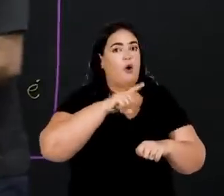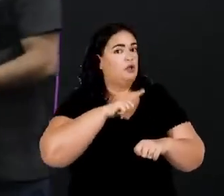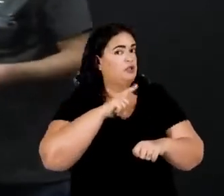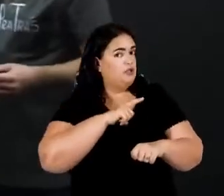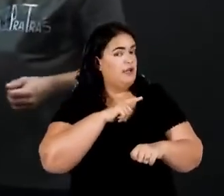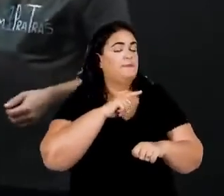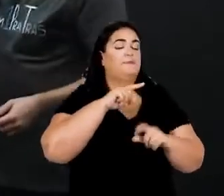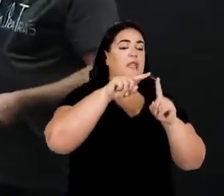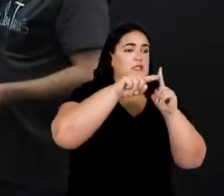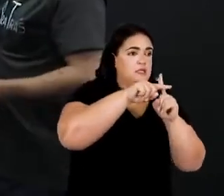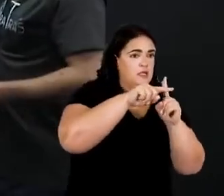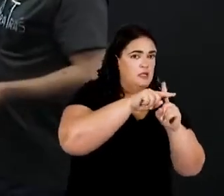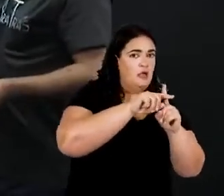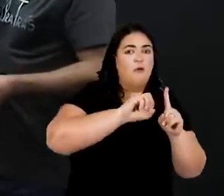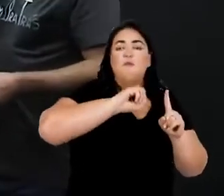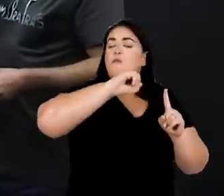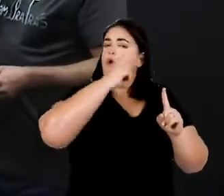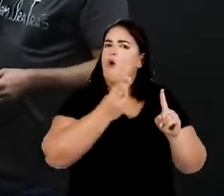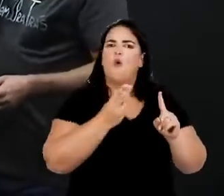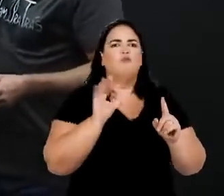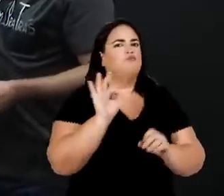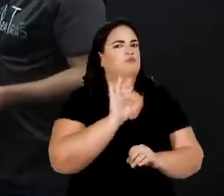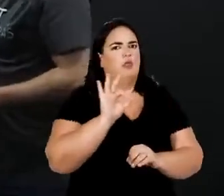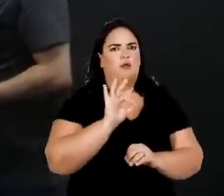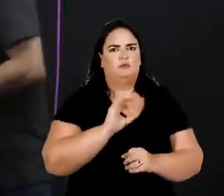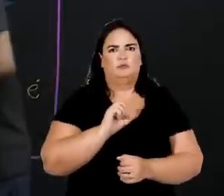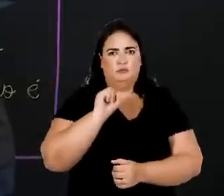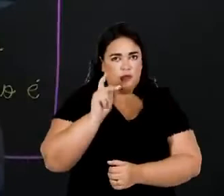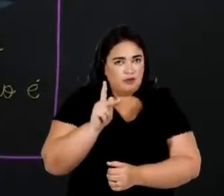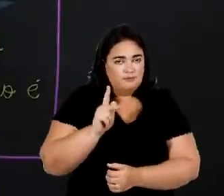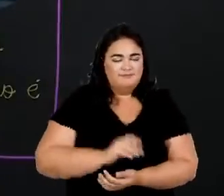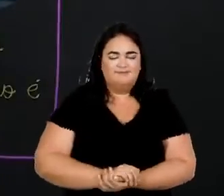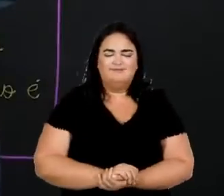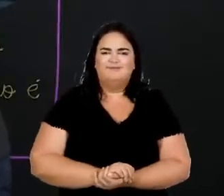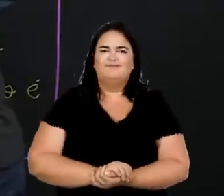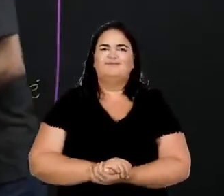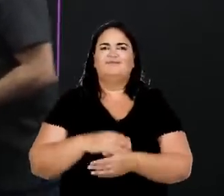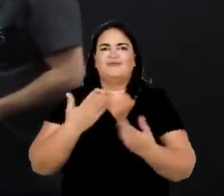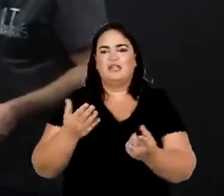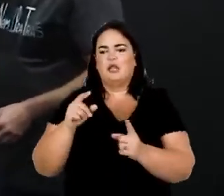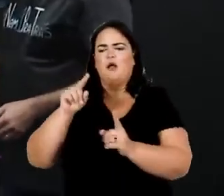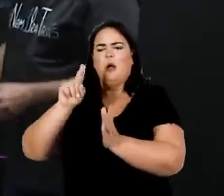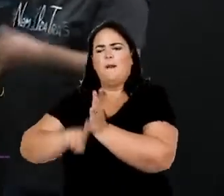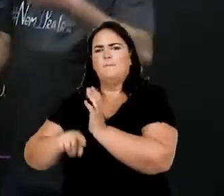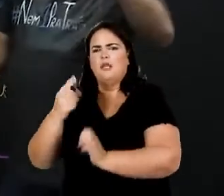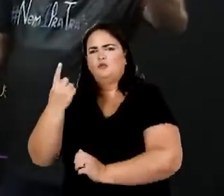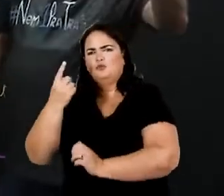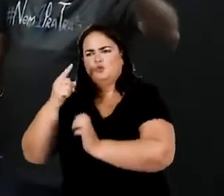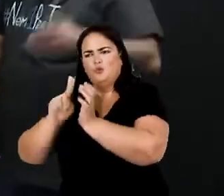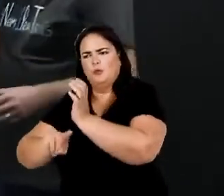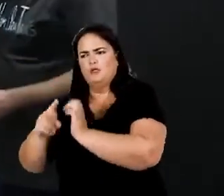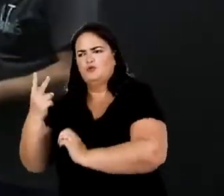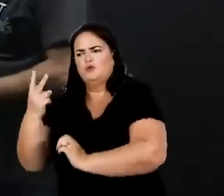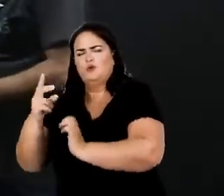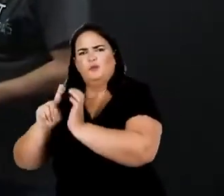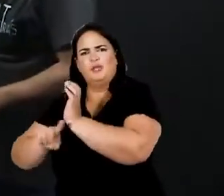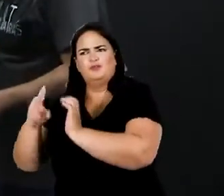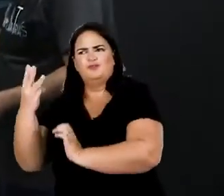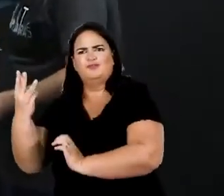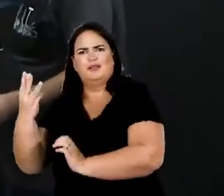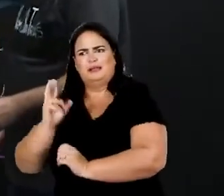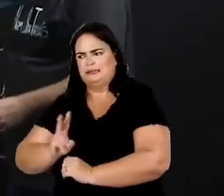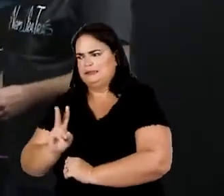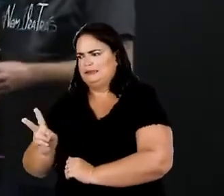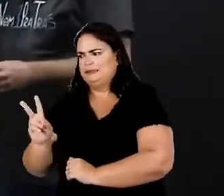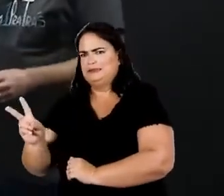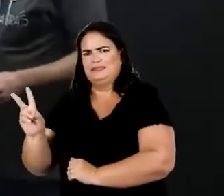acompanhados do sinal de adição ou não ok - 1 - 2 - 3 seguindo